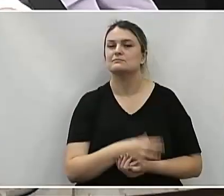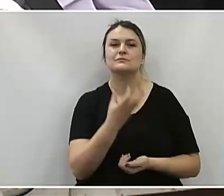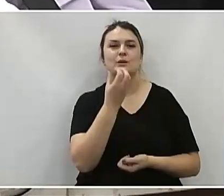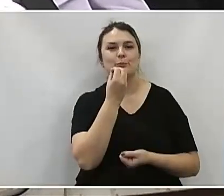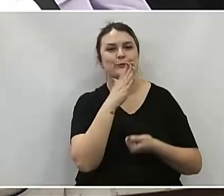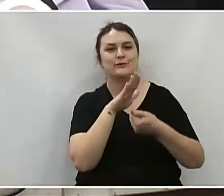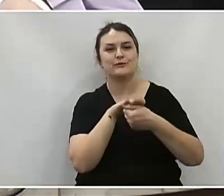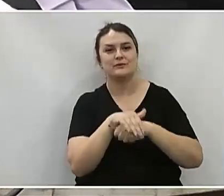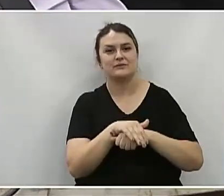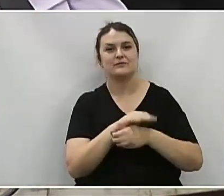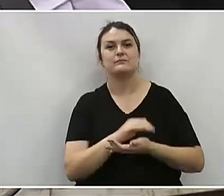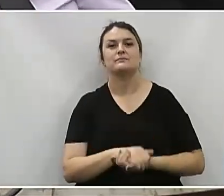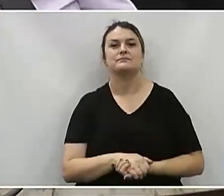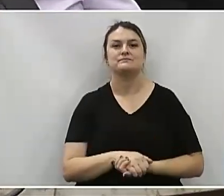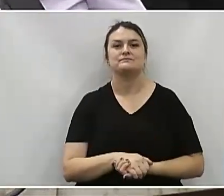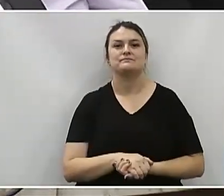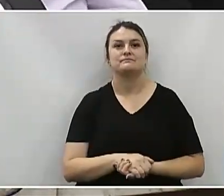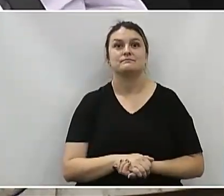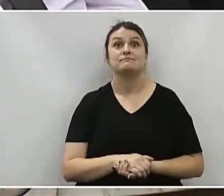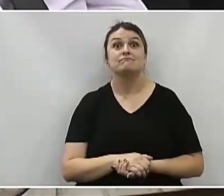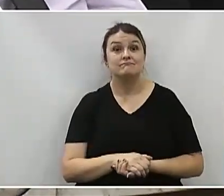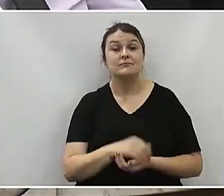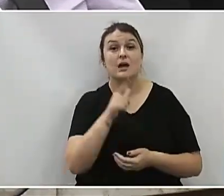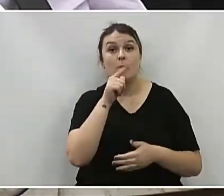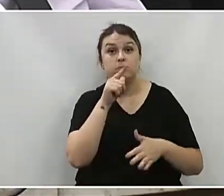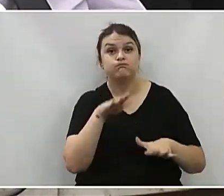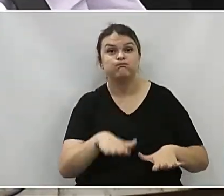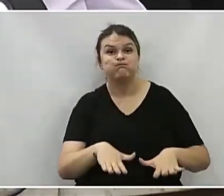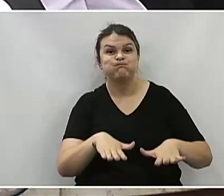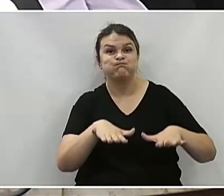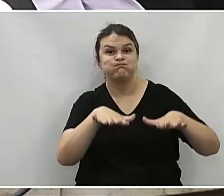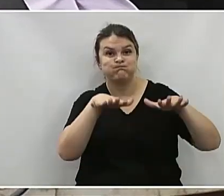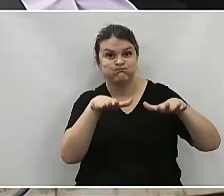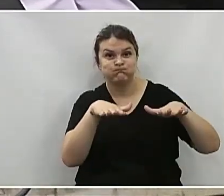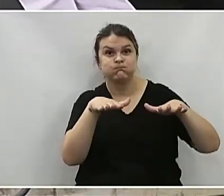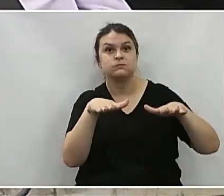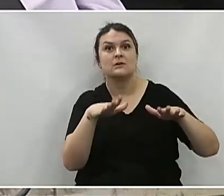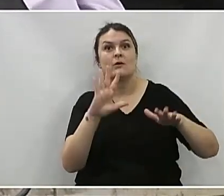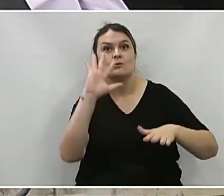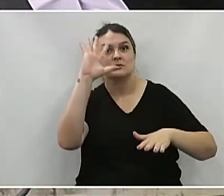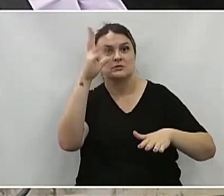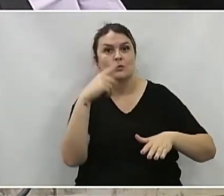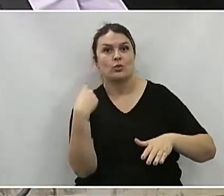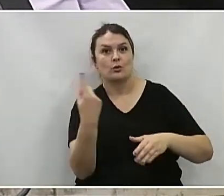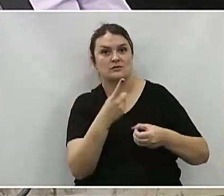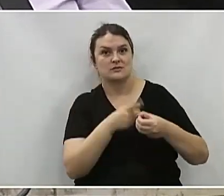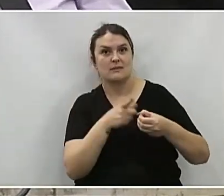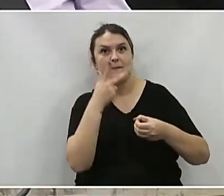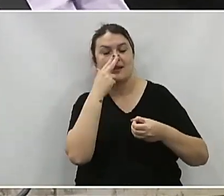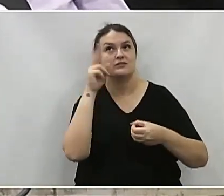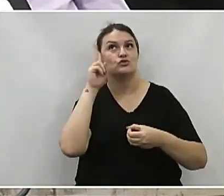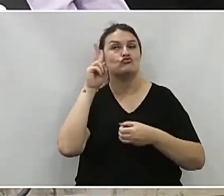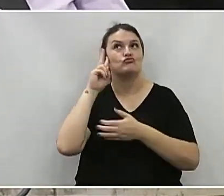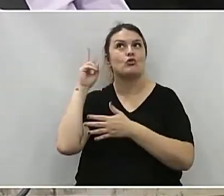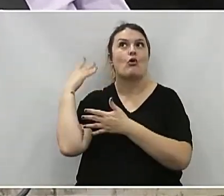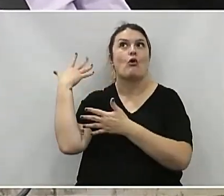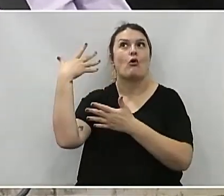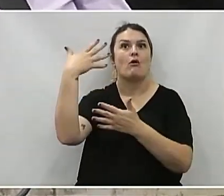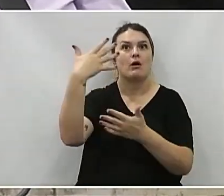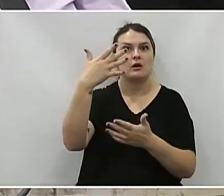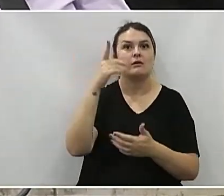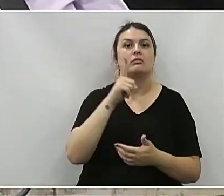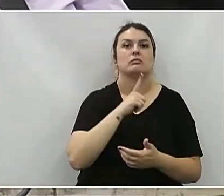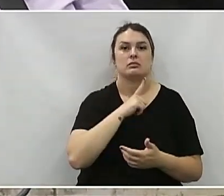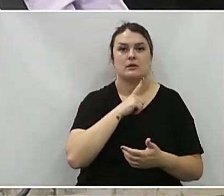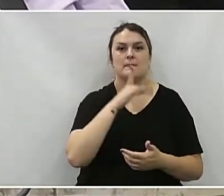Boa noite a enchente faz parte da história da nossa cidade é histórico muita